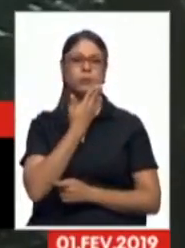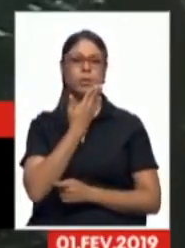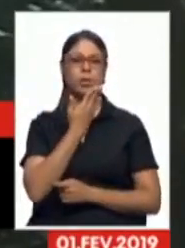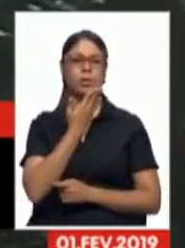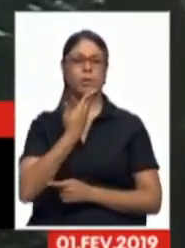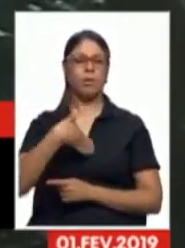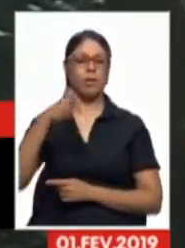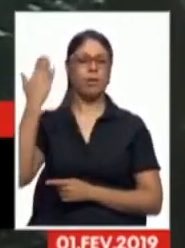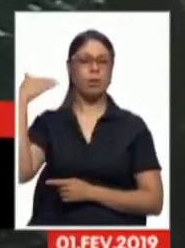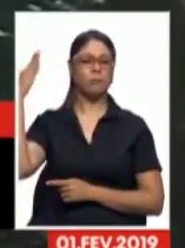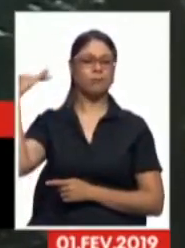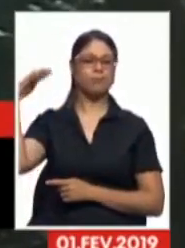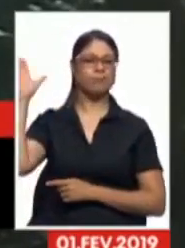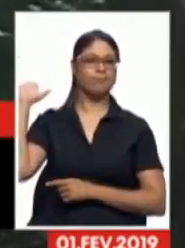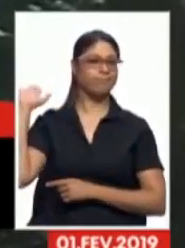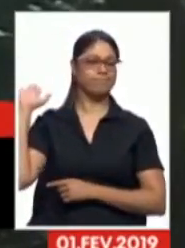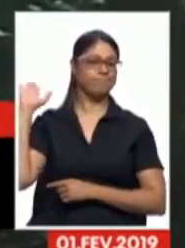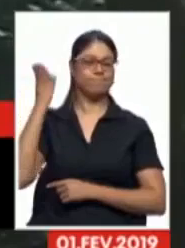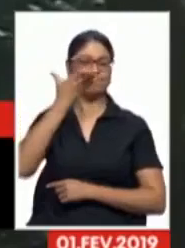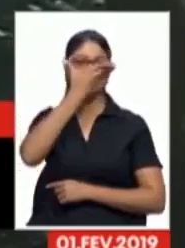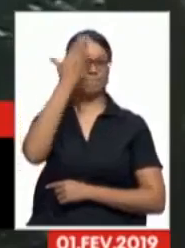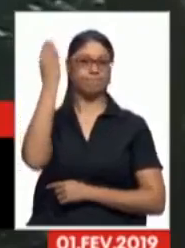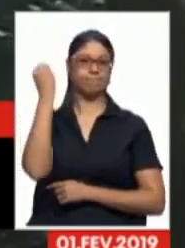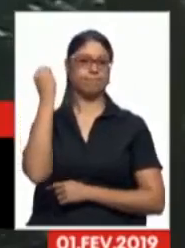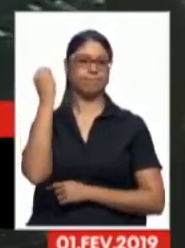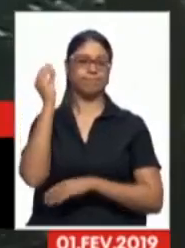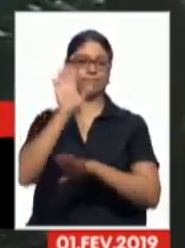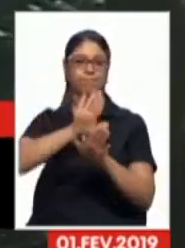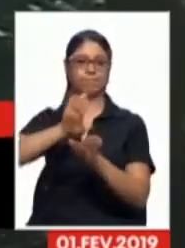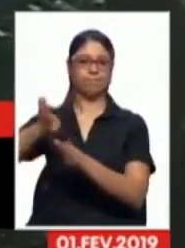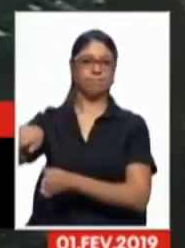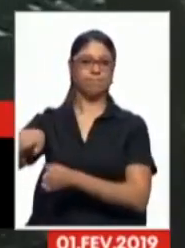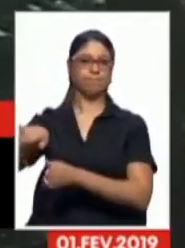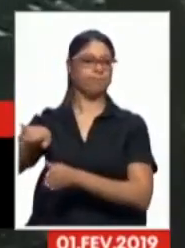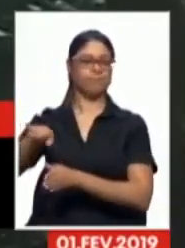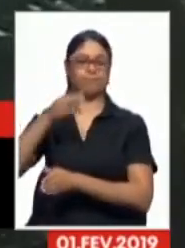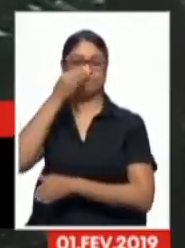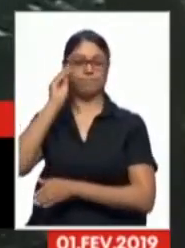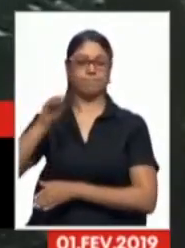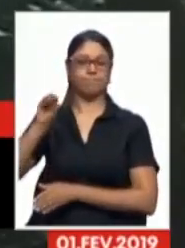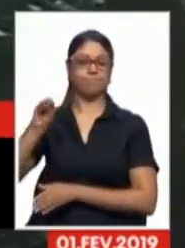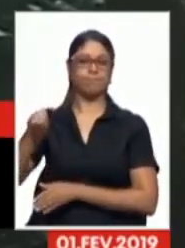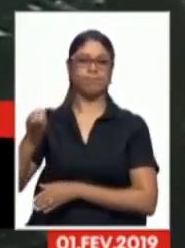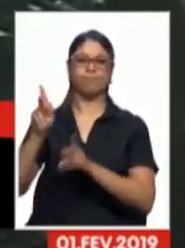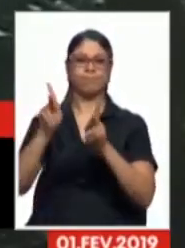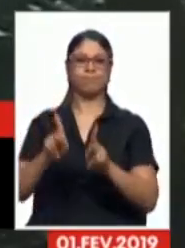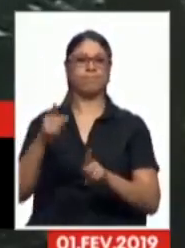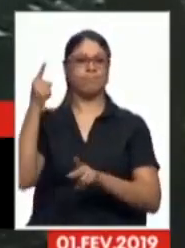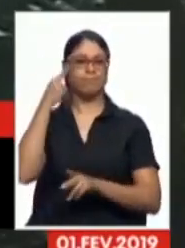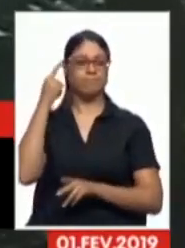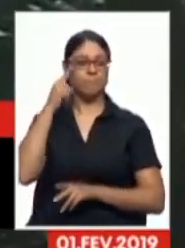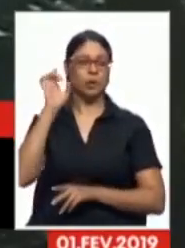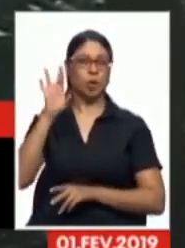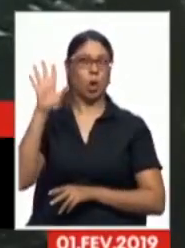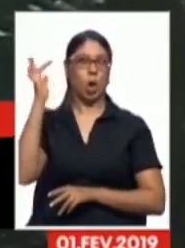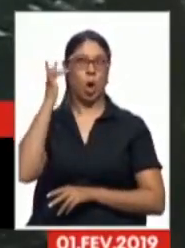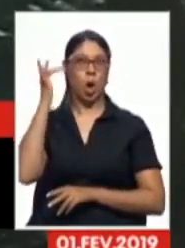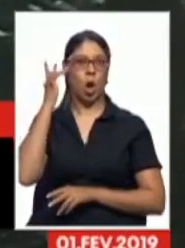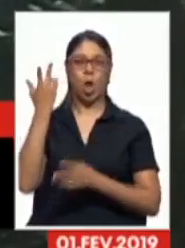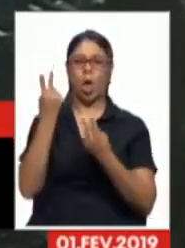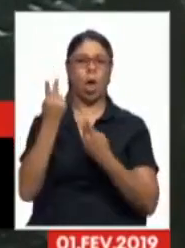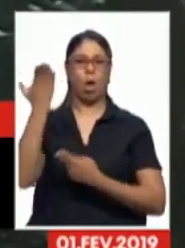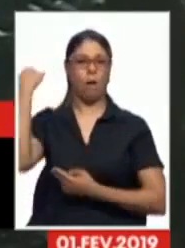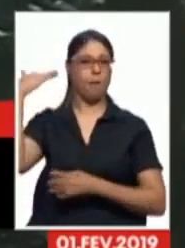trás aqueles que insistirem no velho sistema das práticas do passado.